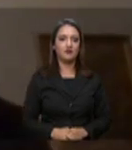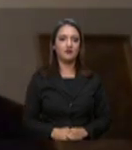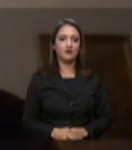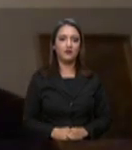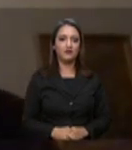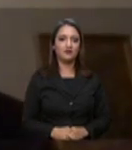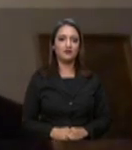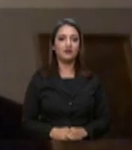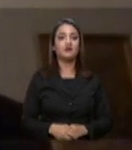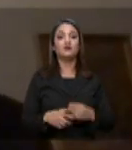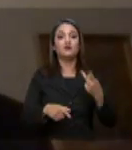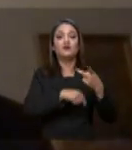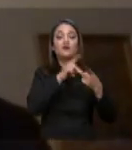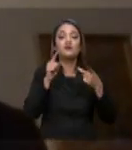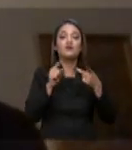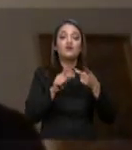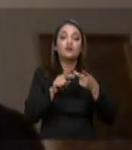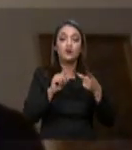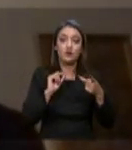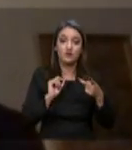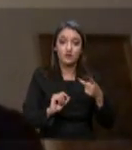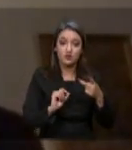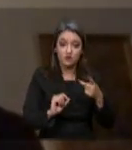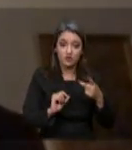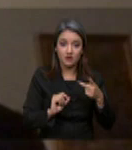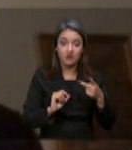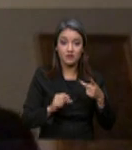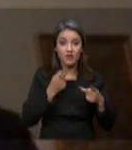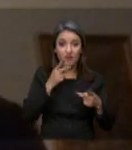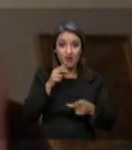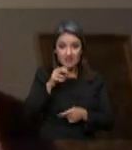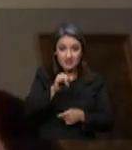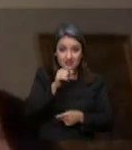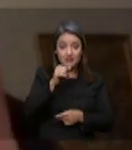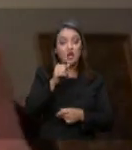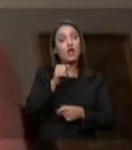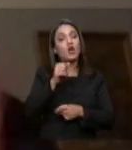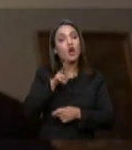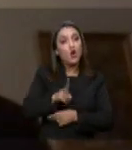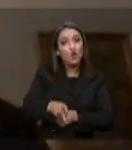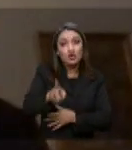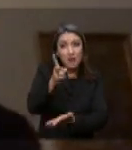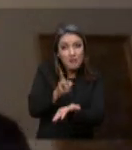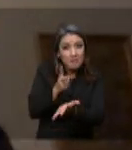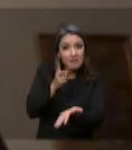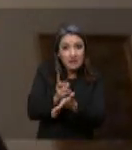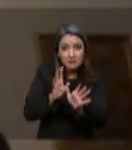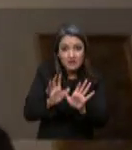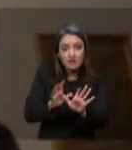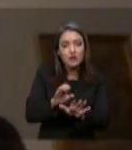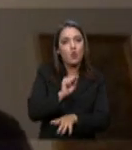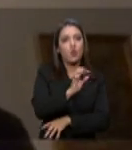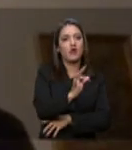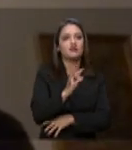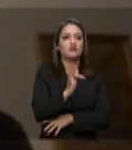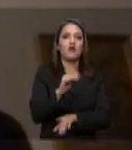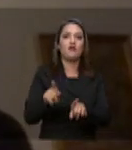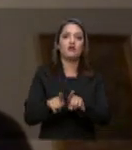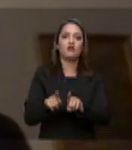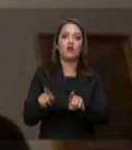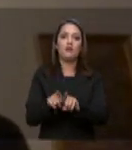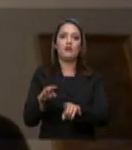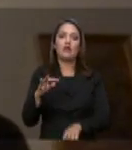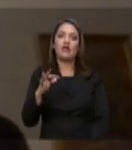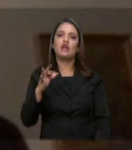12 afirmação de que se as coisas continuassem daquela maneira o Supremo e a justiça eleitoral